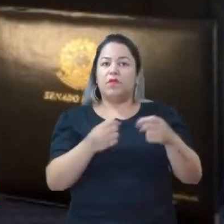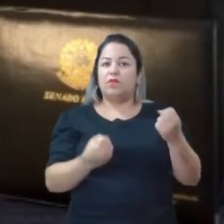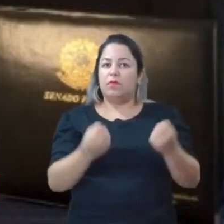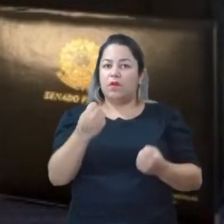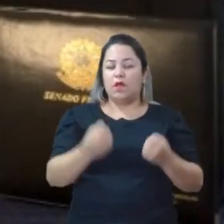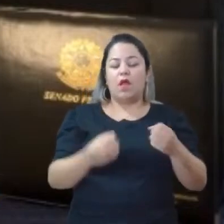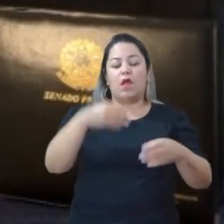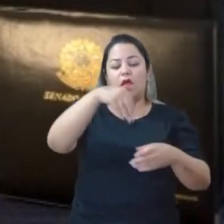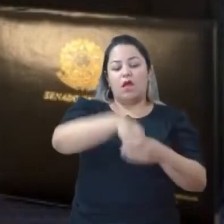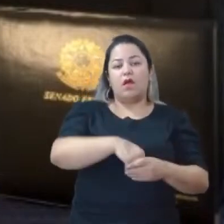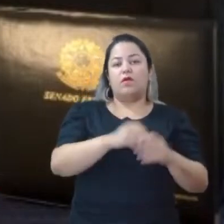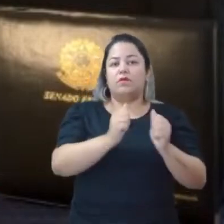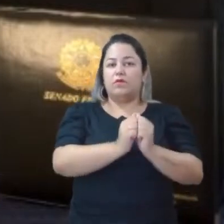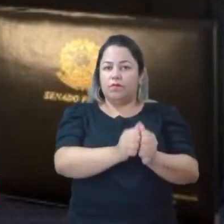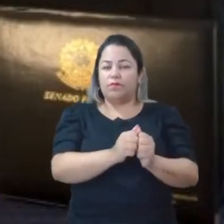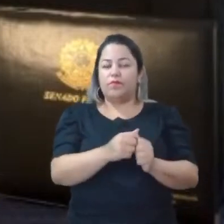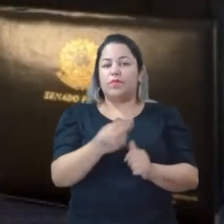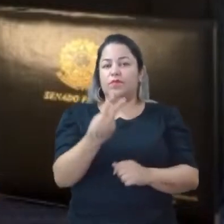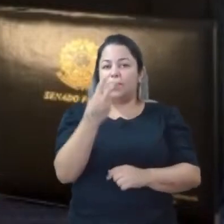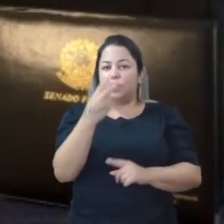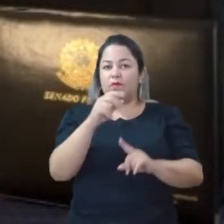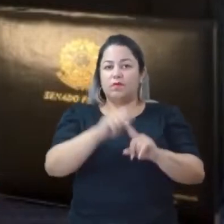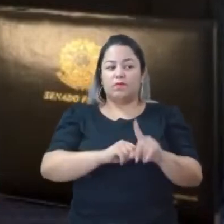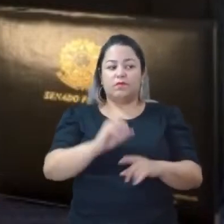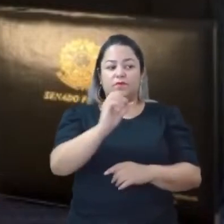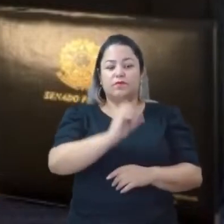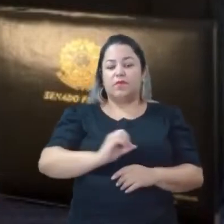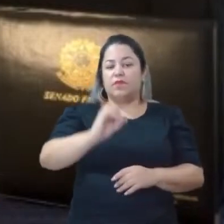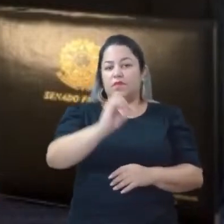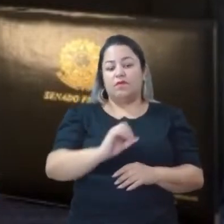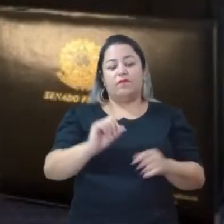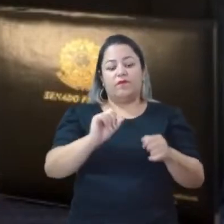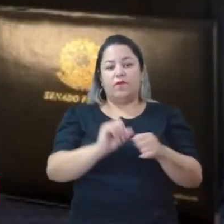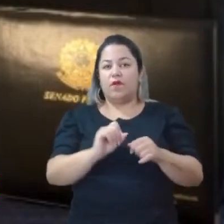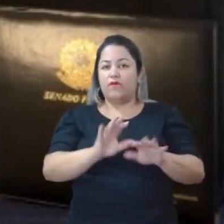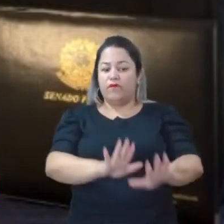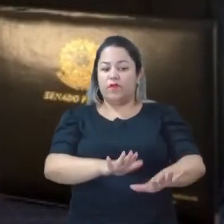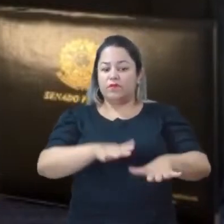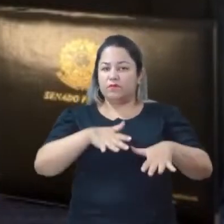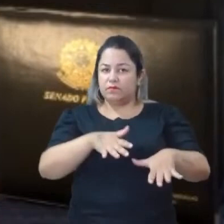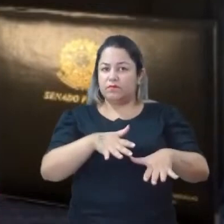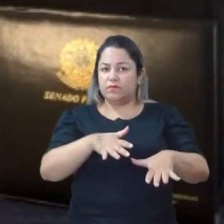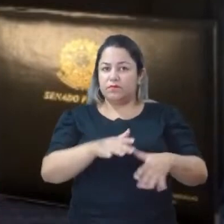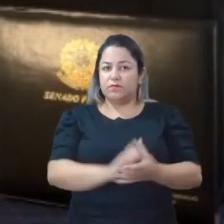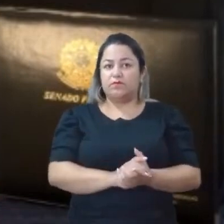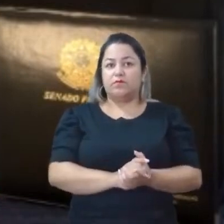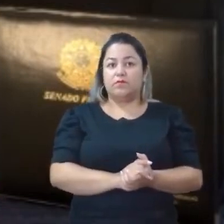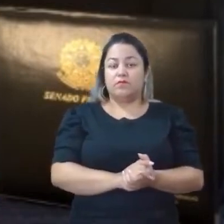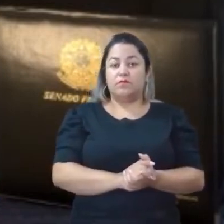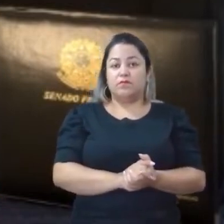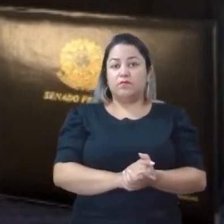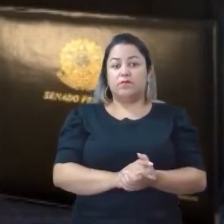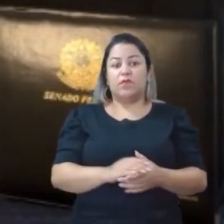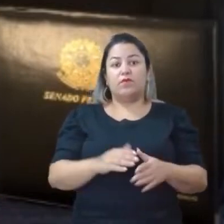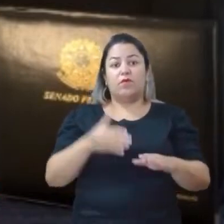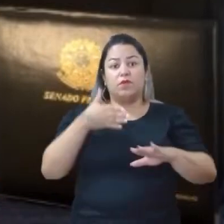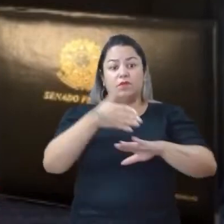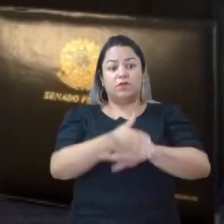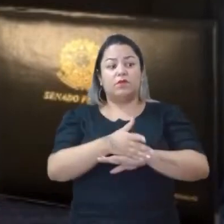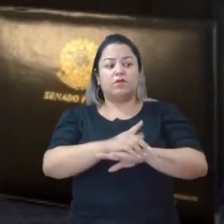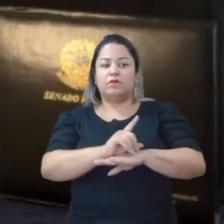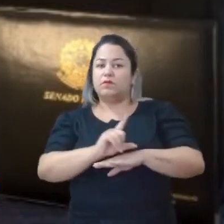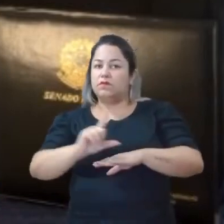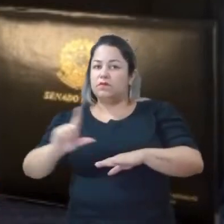no dia 2 de outubro à noite. Nós estávamos fazendo uma carreata e ele ficou entrando e saindo.